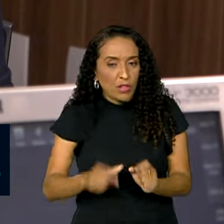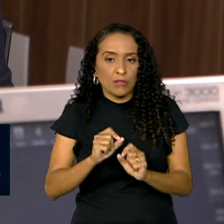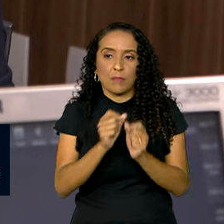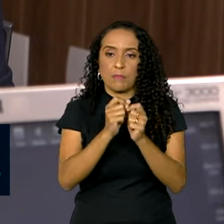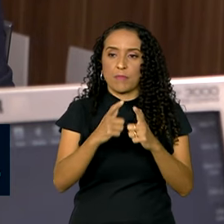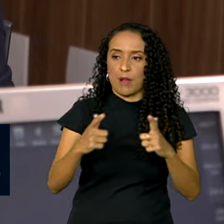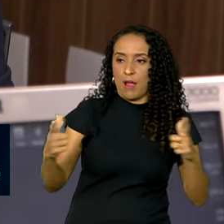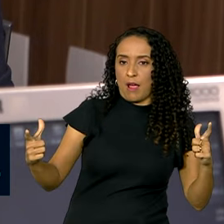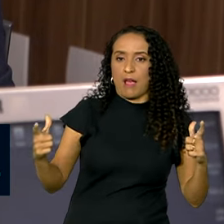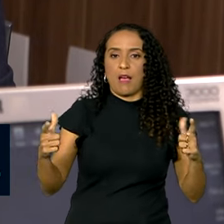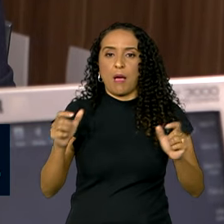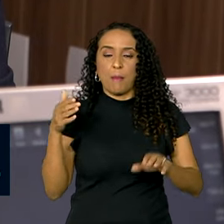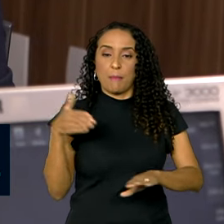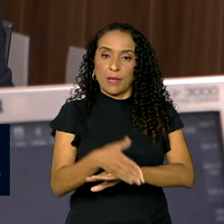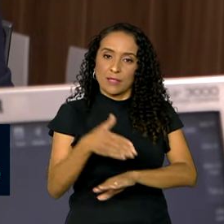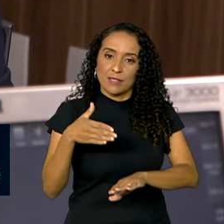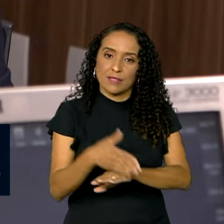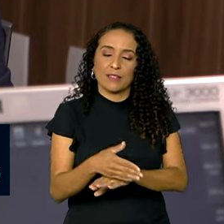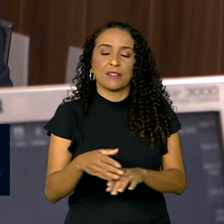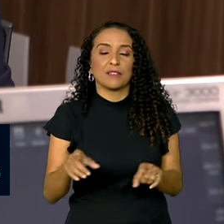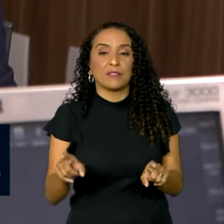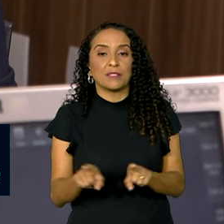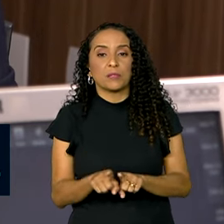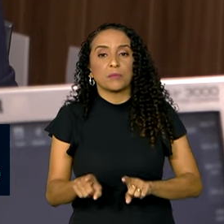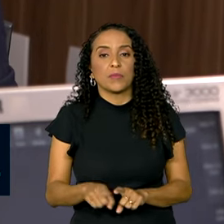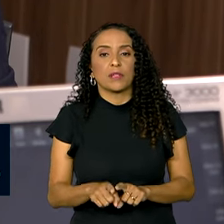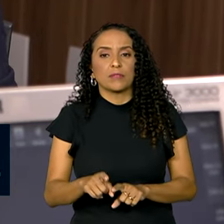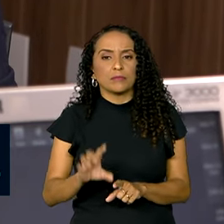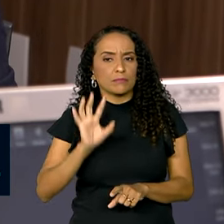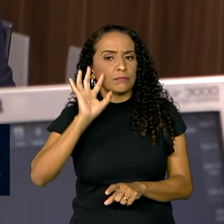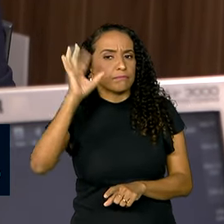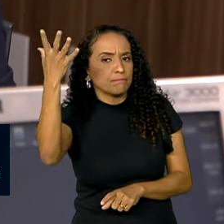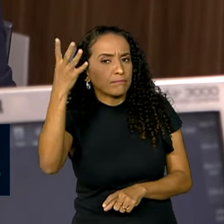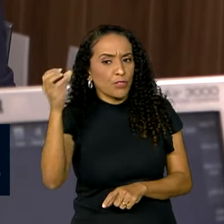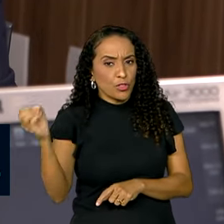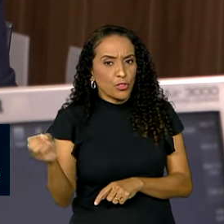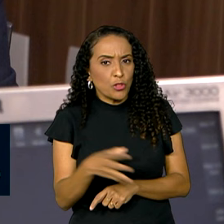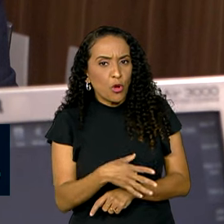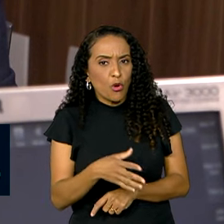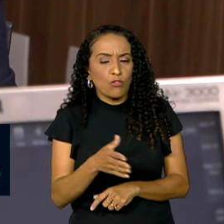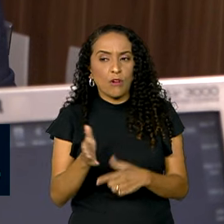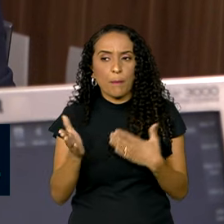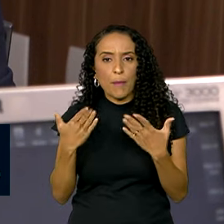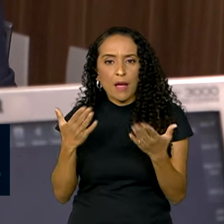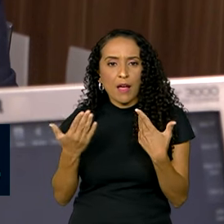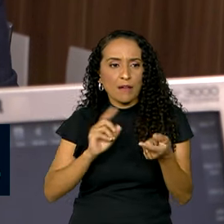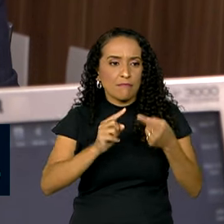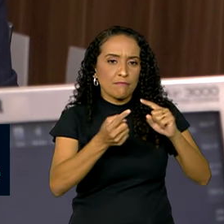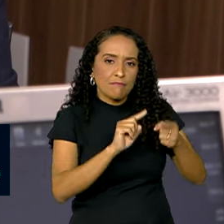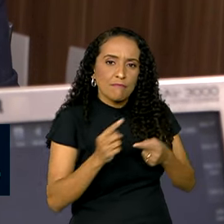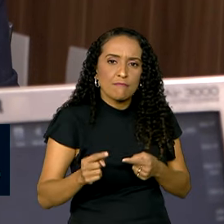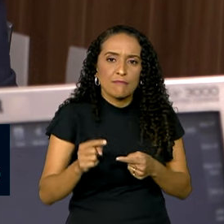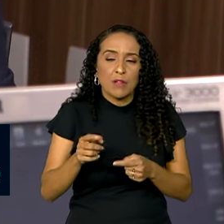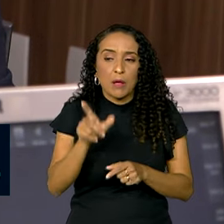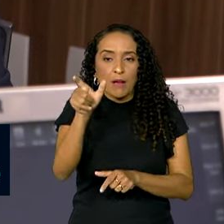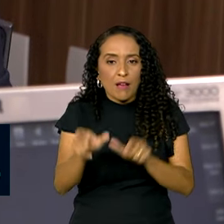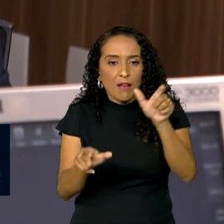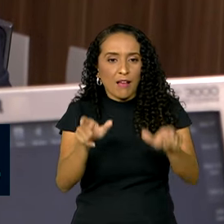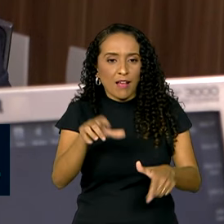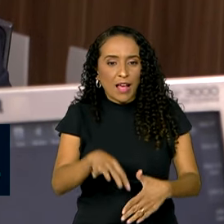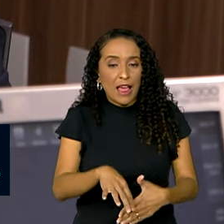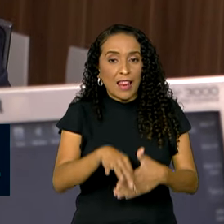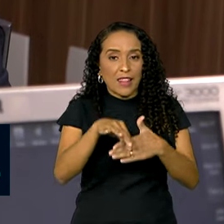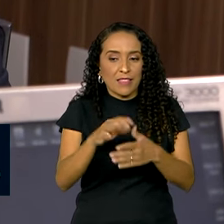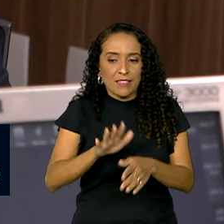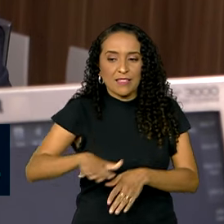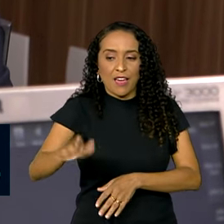amplificar a sua participação e um resultado inédito de diálogo com os líderes da área